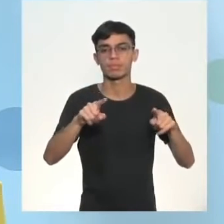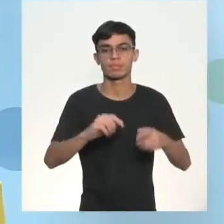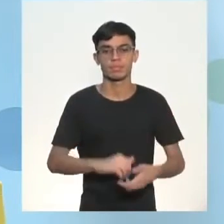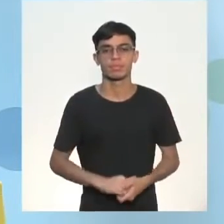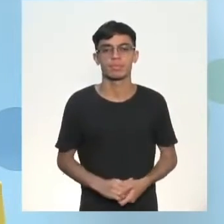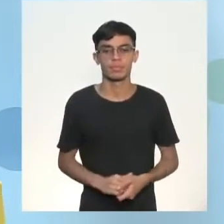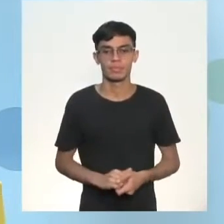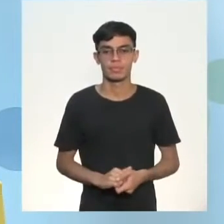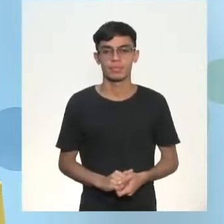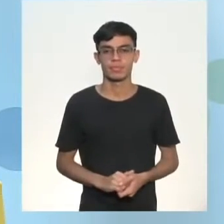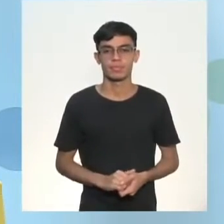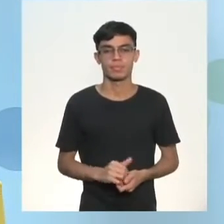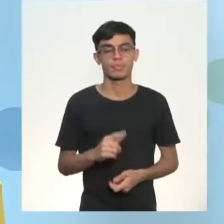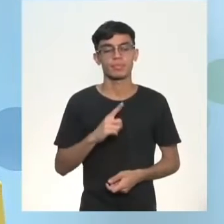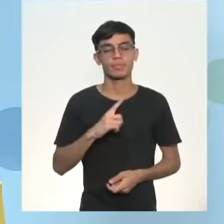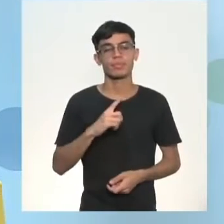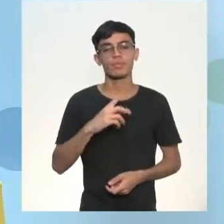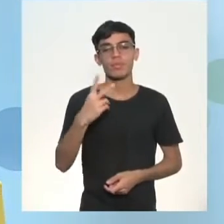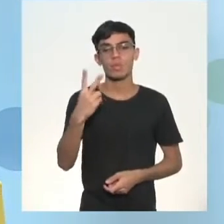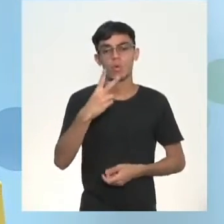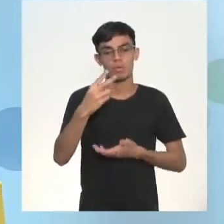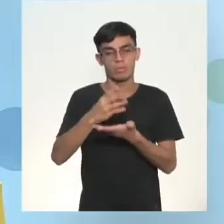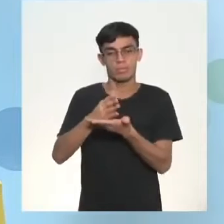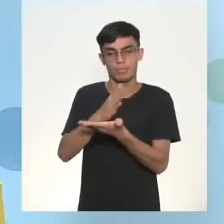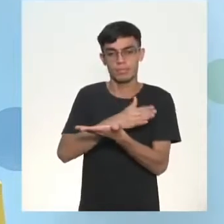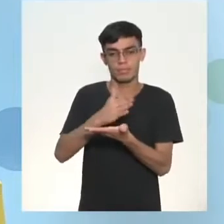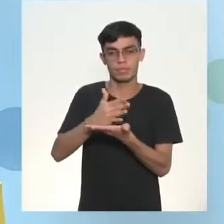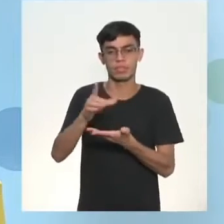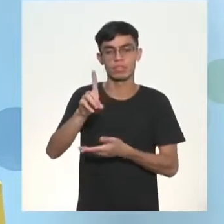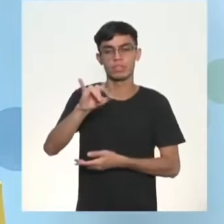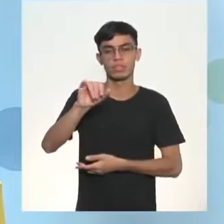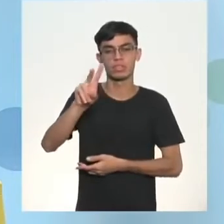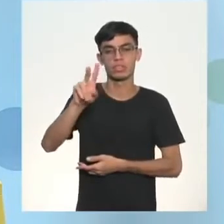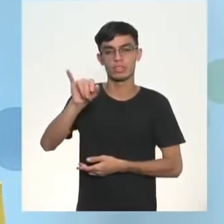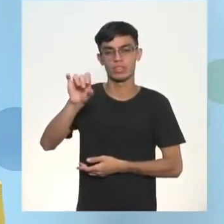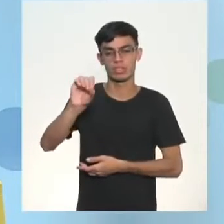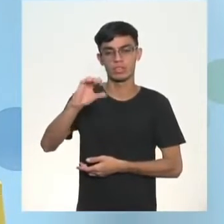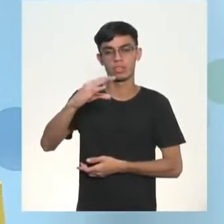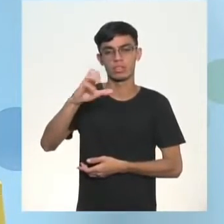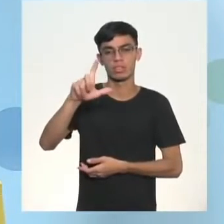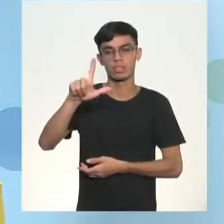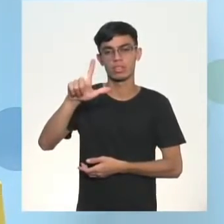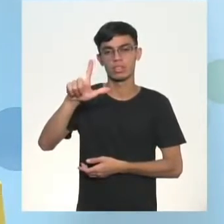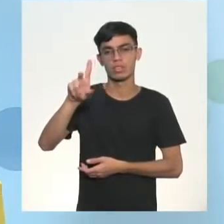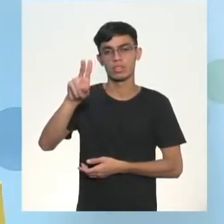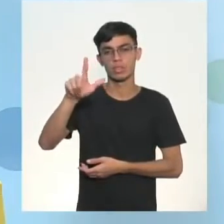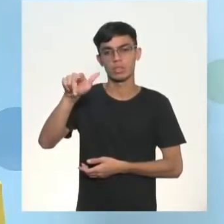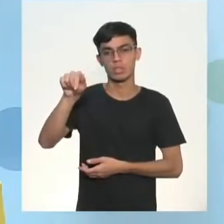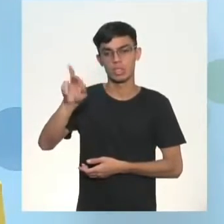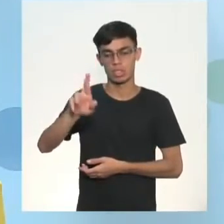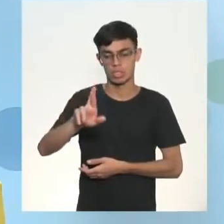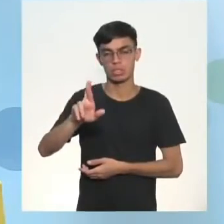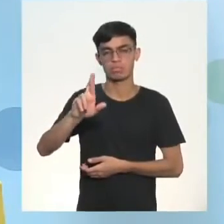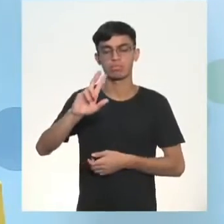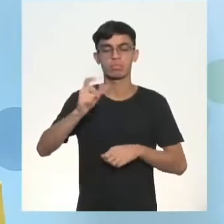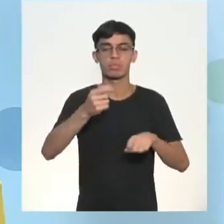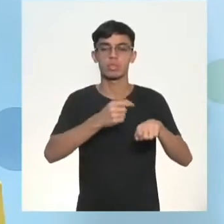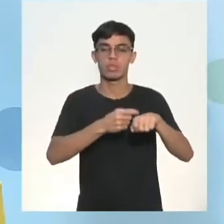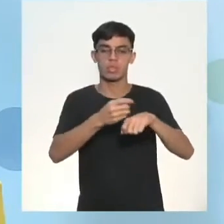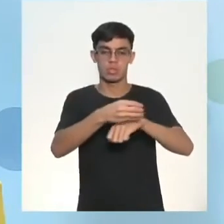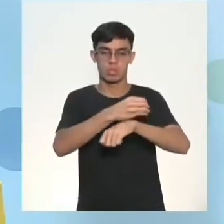tipos de divisão celular que a gente tem, por exemplo, no nosso corpo. Posso pegar até meu corpo como exemplo. Tá? Todas as células do meu